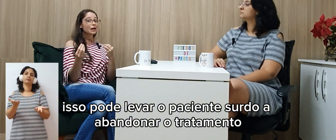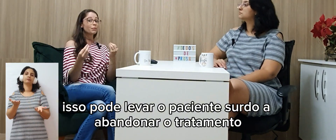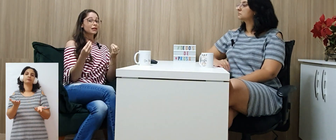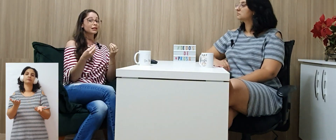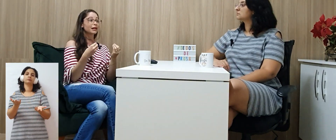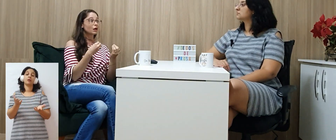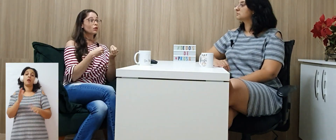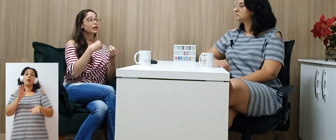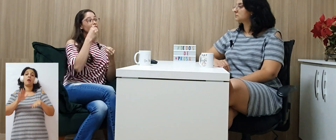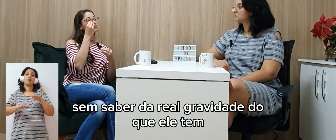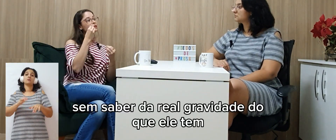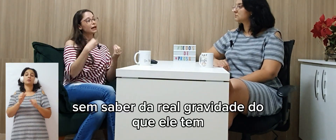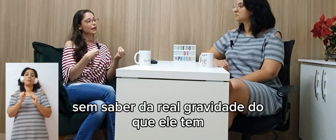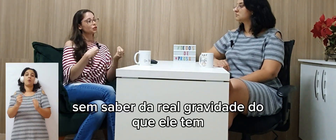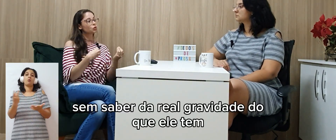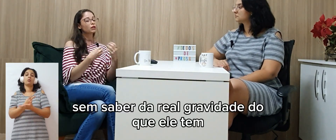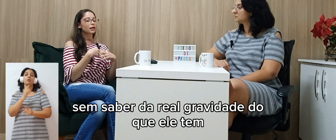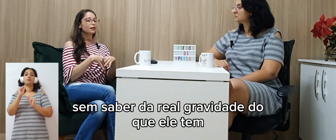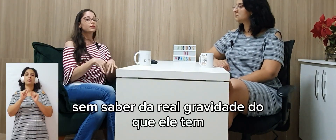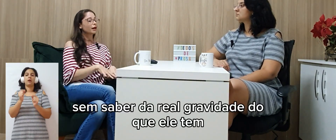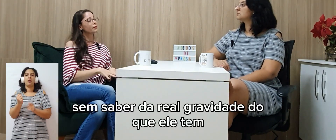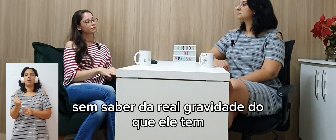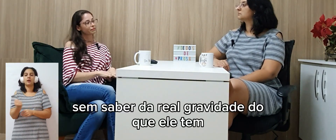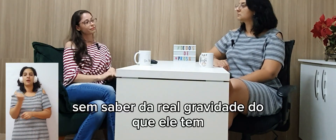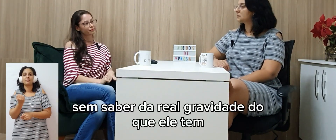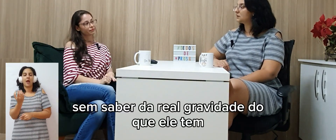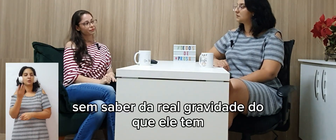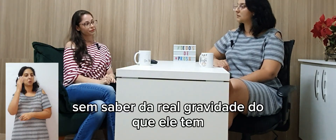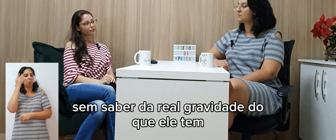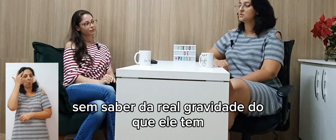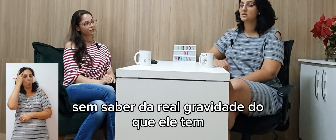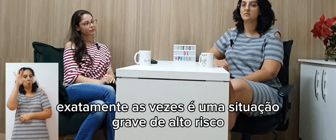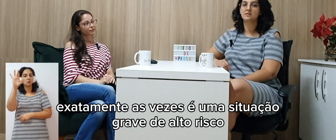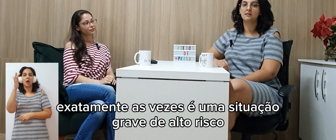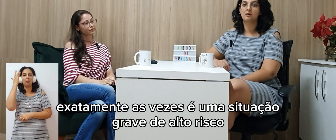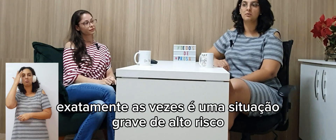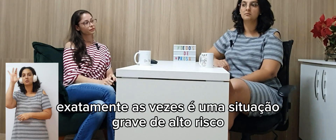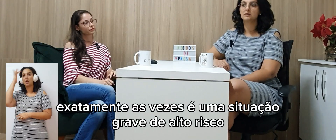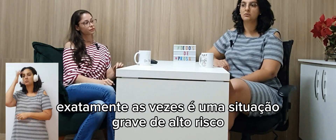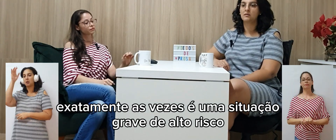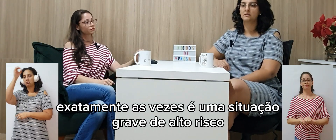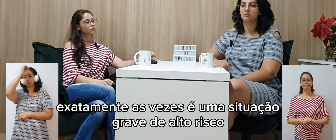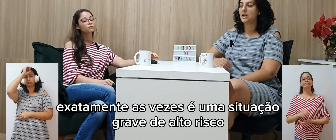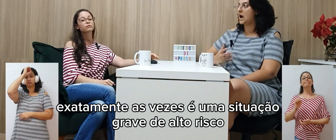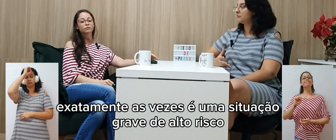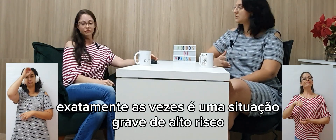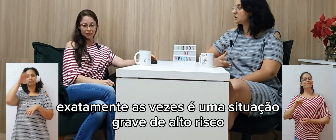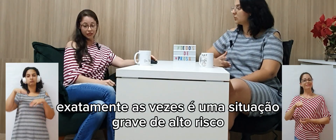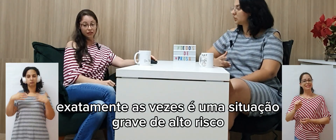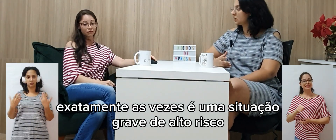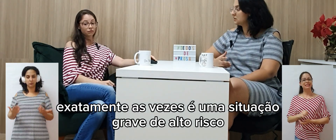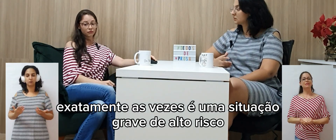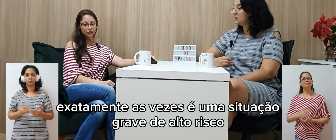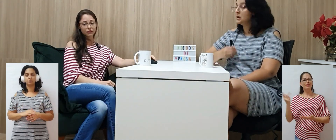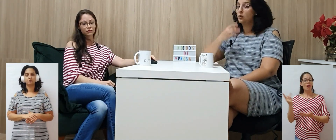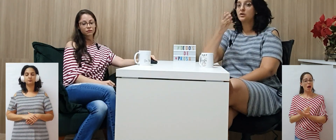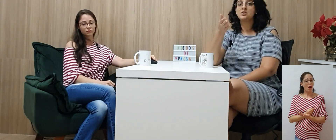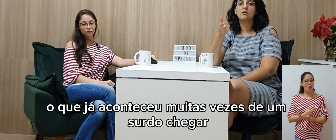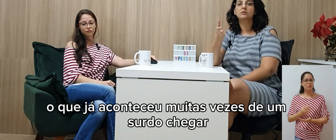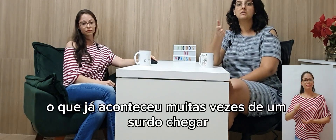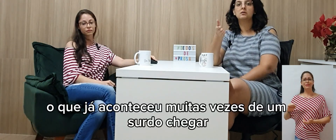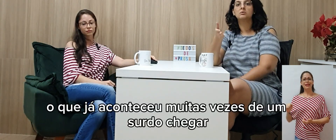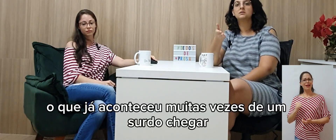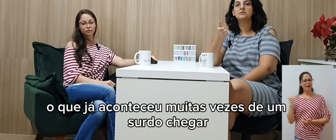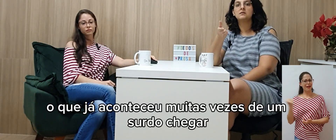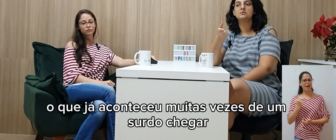sem saber da real gravidade do que ele tem. Exatamente, às vezes é até uma situação grave de alcoolismo, o que